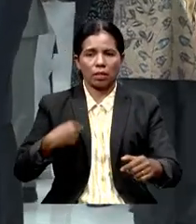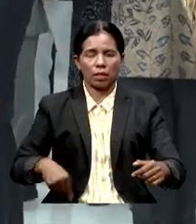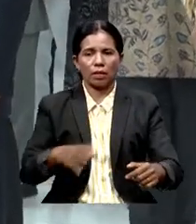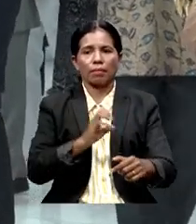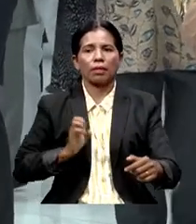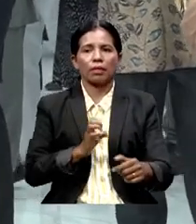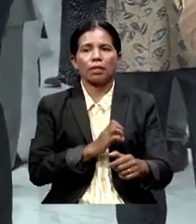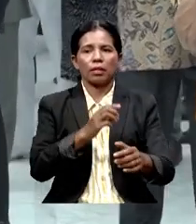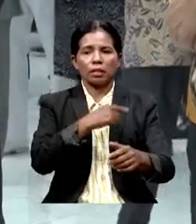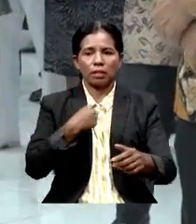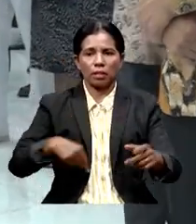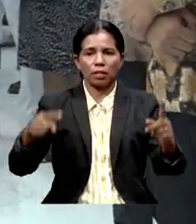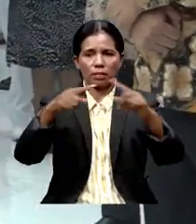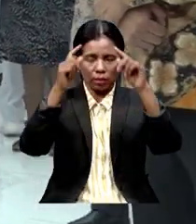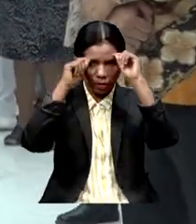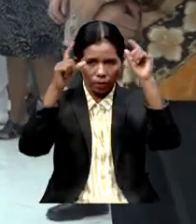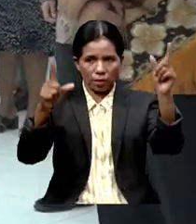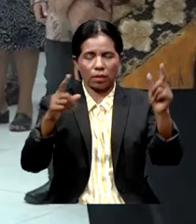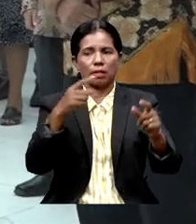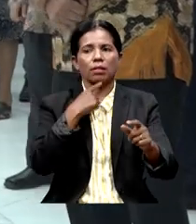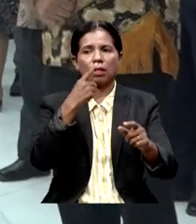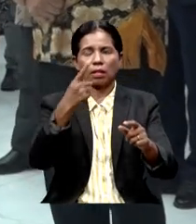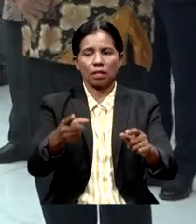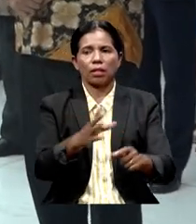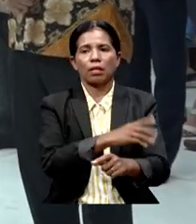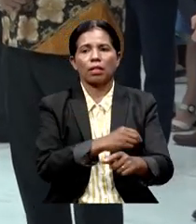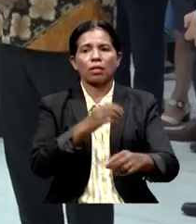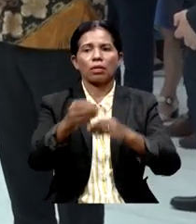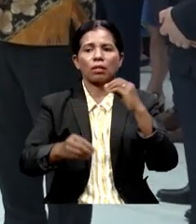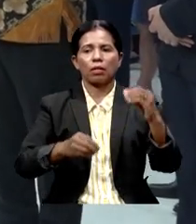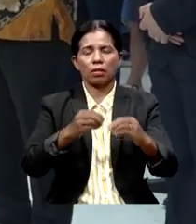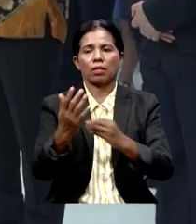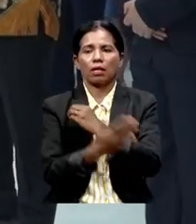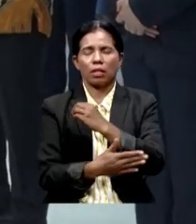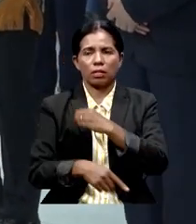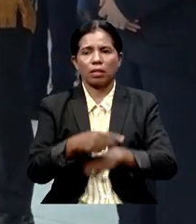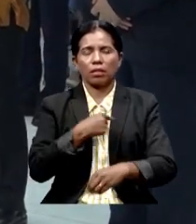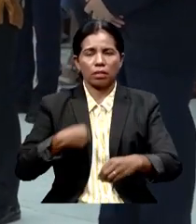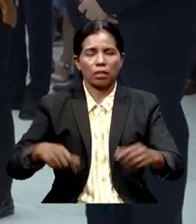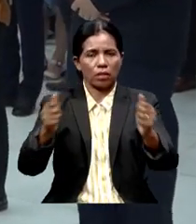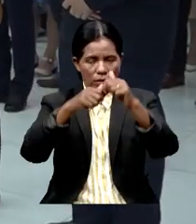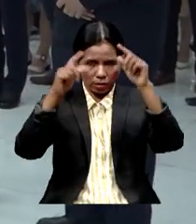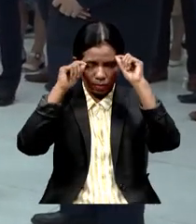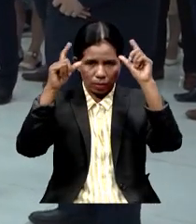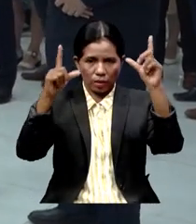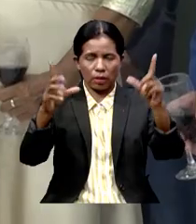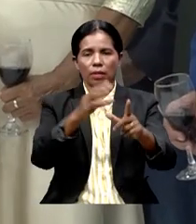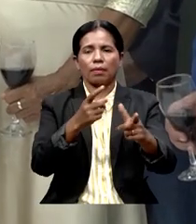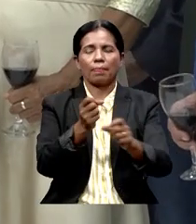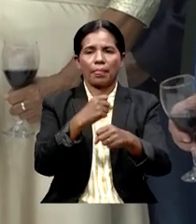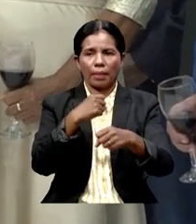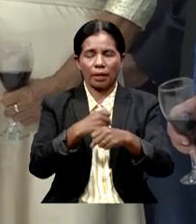Xina ba Timor-Leste Wang Wenli, hatete durante ne relação entre a nação Xina no Timor-Leste dia teves, no